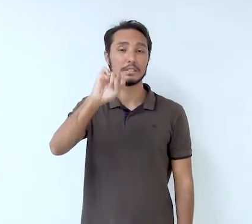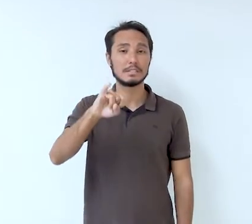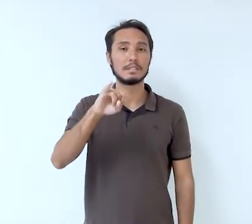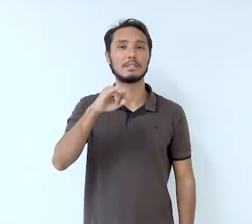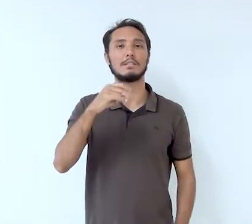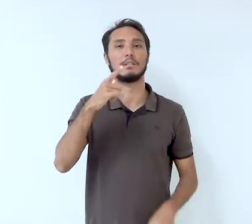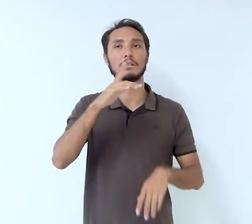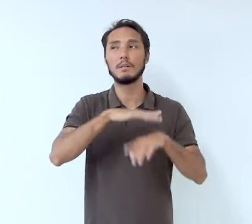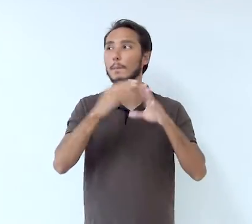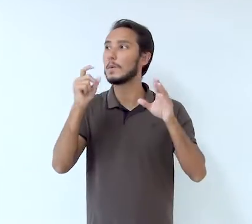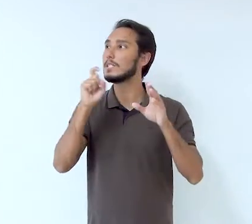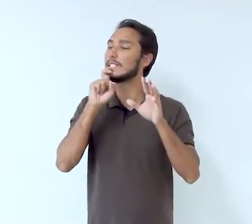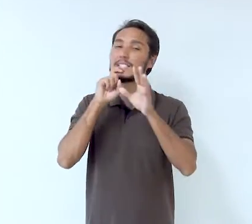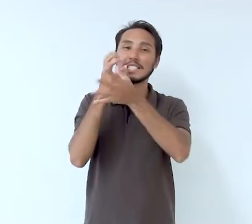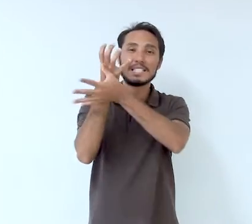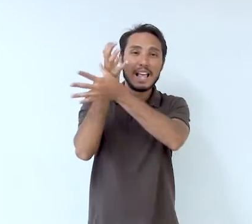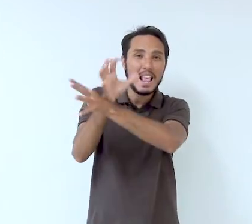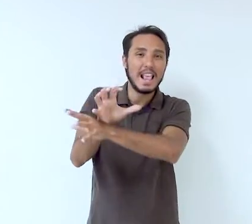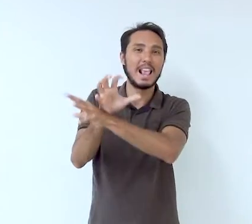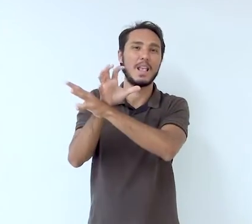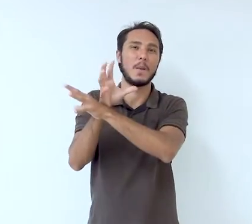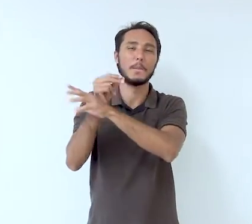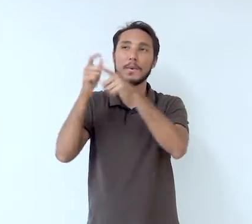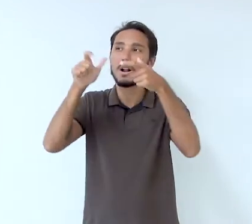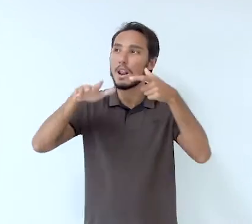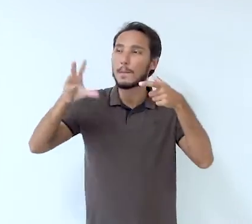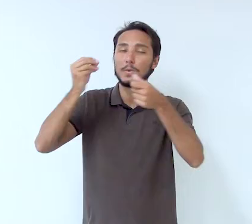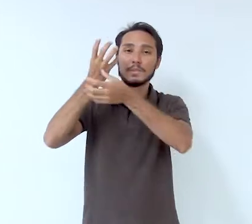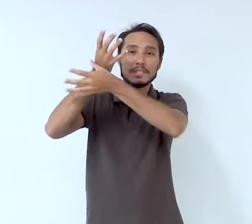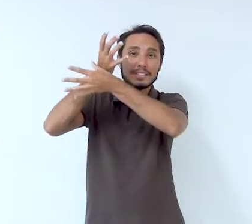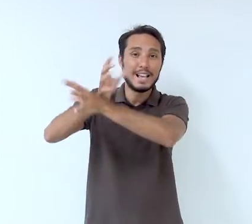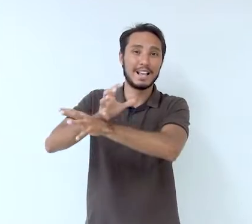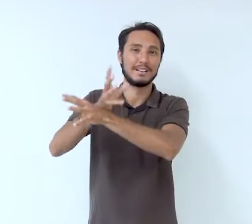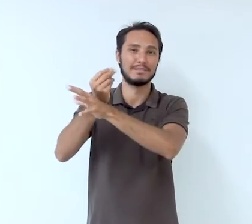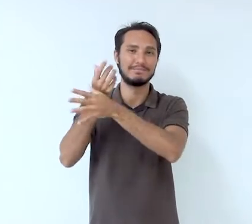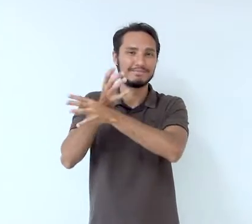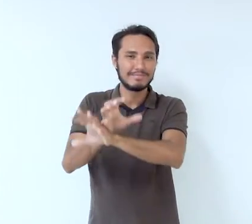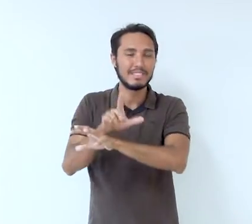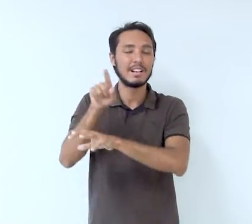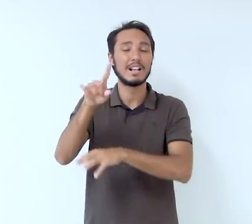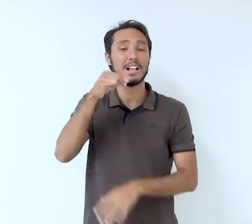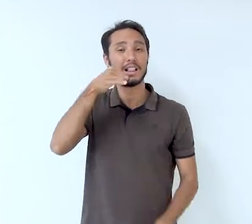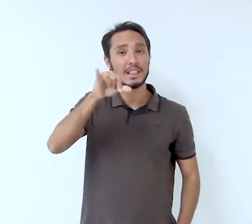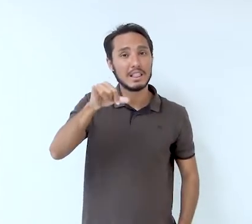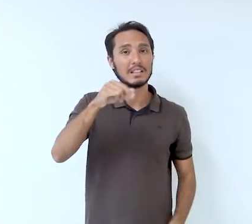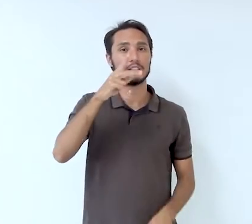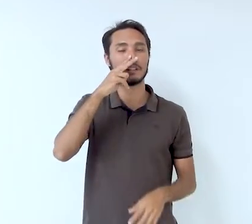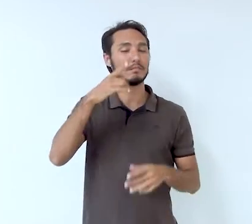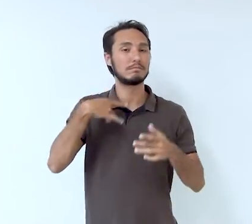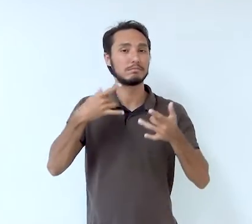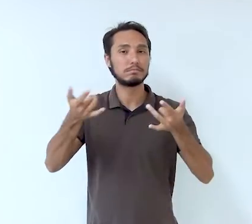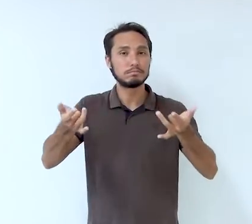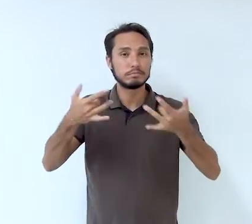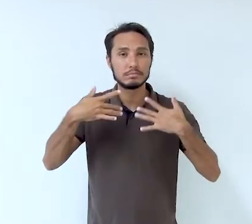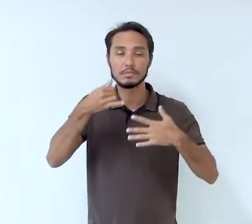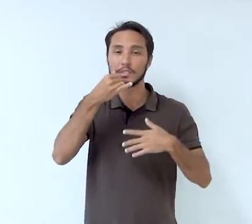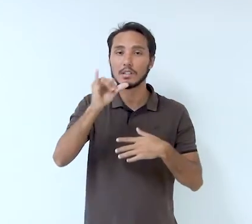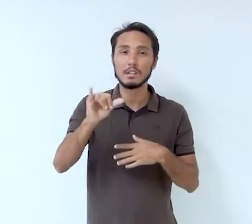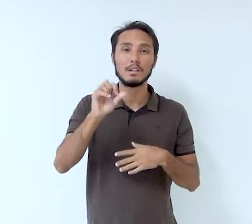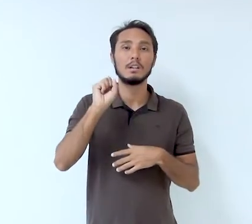principalmente se for uma época muito seca do ano ou o ambiente for muito seco. E essa eletricidade ela se